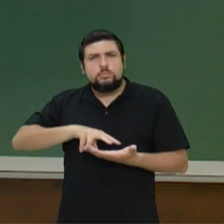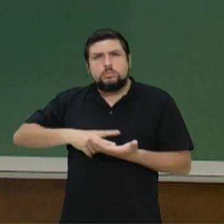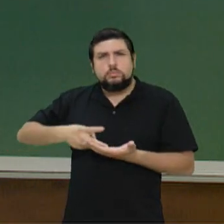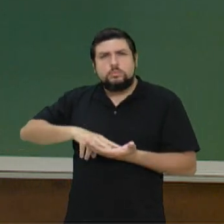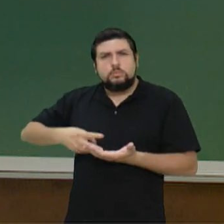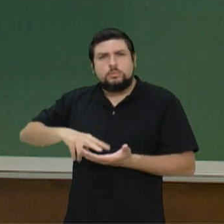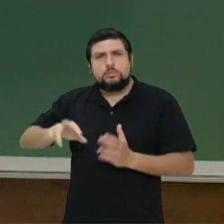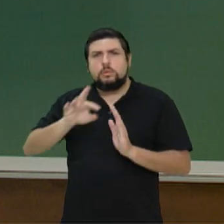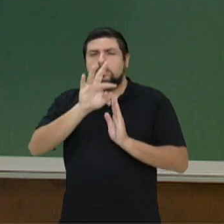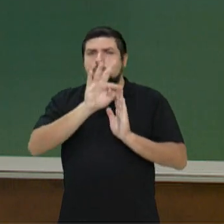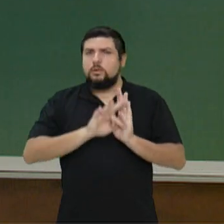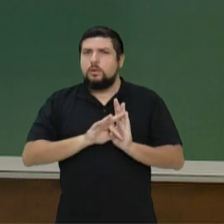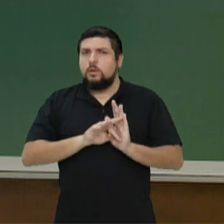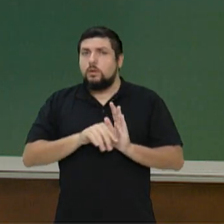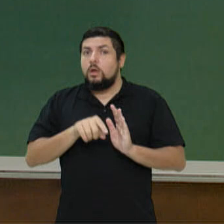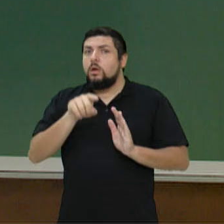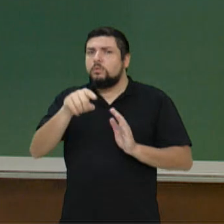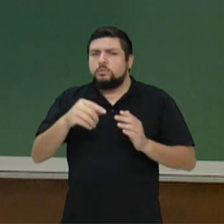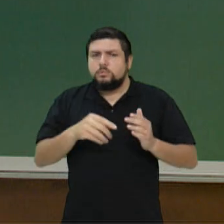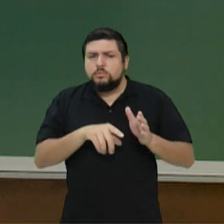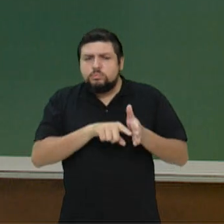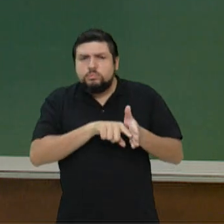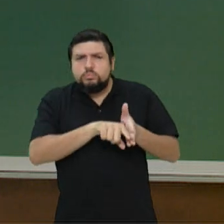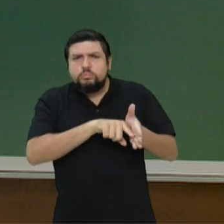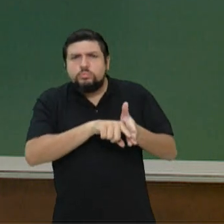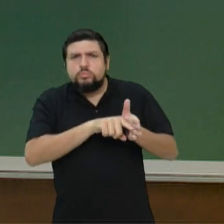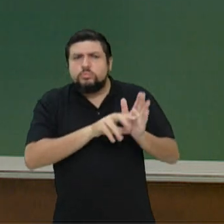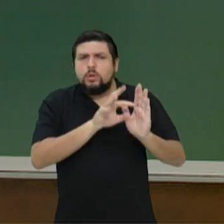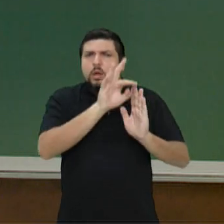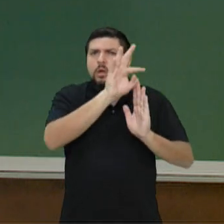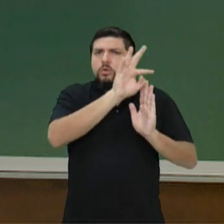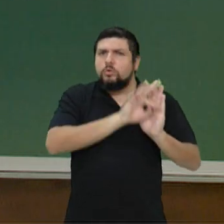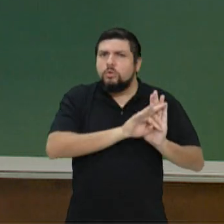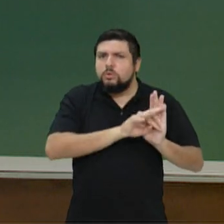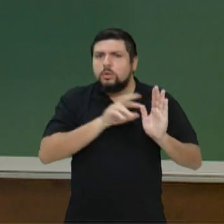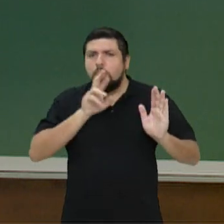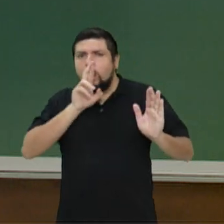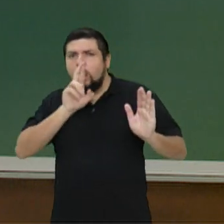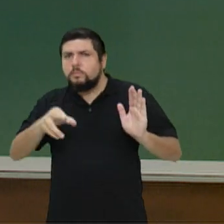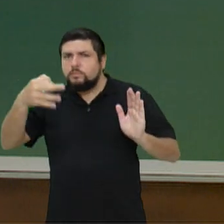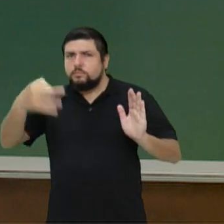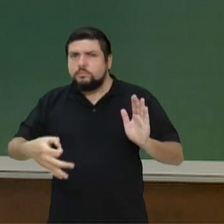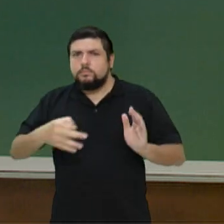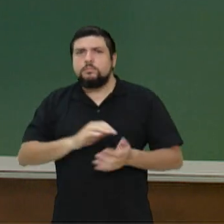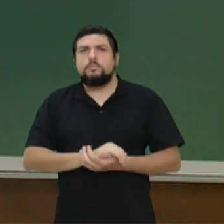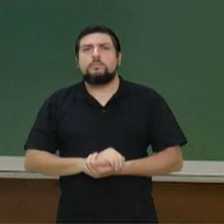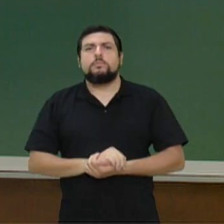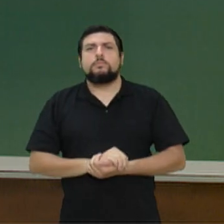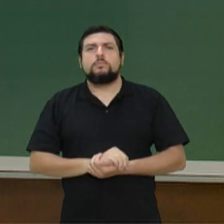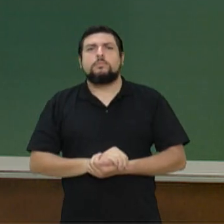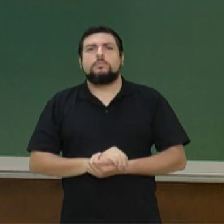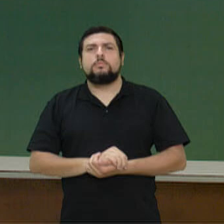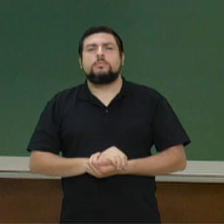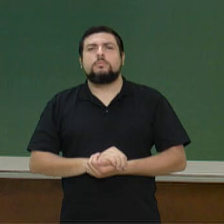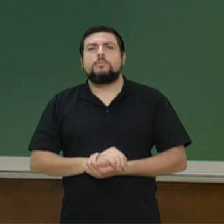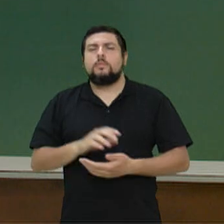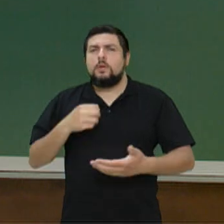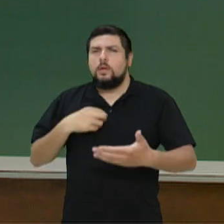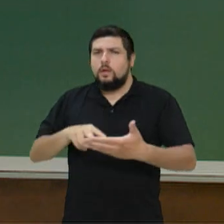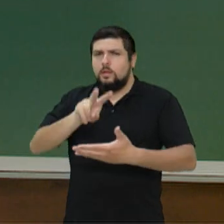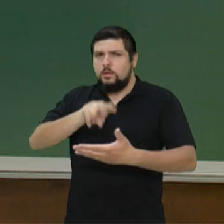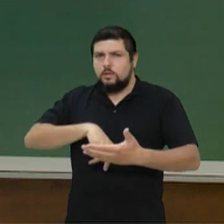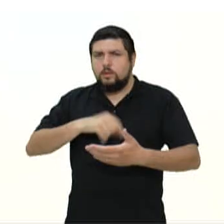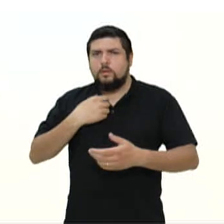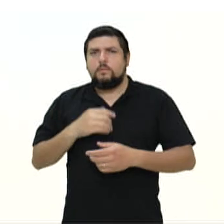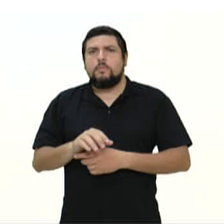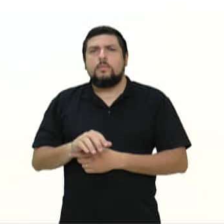seu texto para para responder adequadamente essas questões, tá bom? Leia o trecho. O